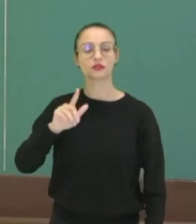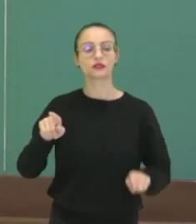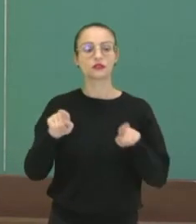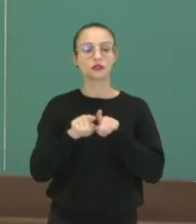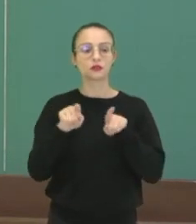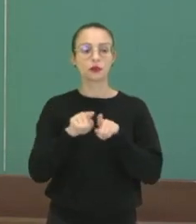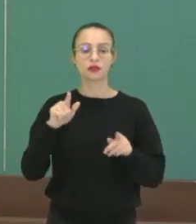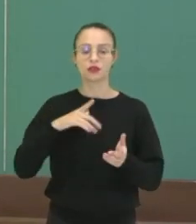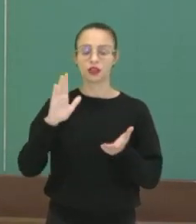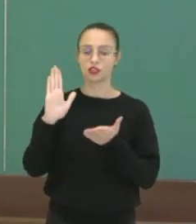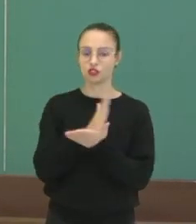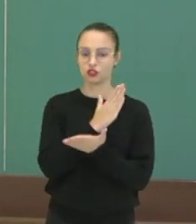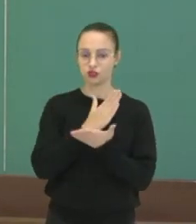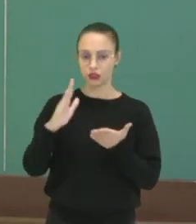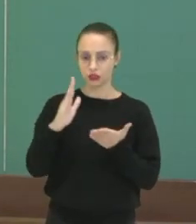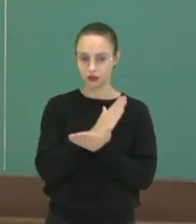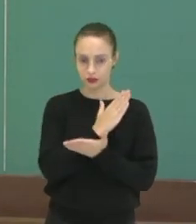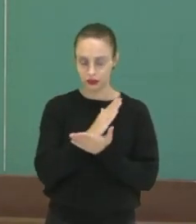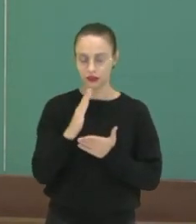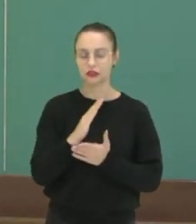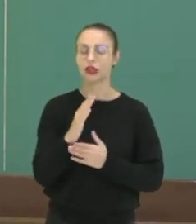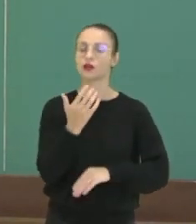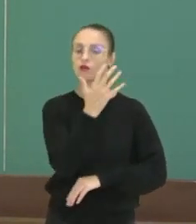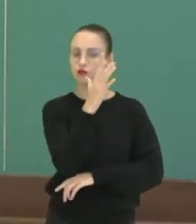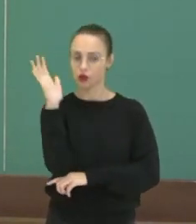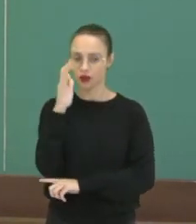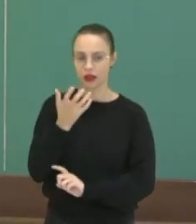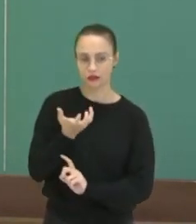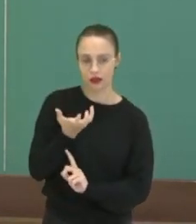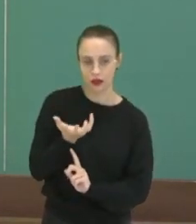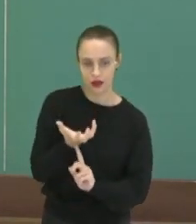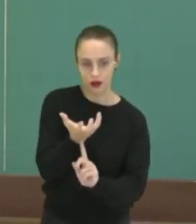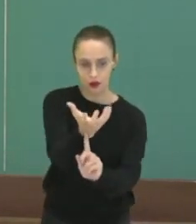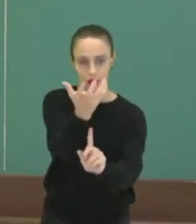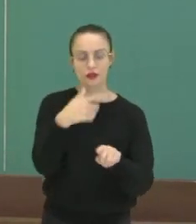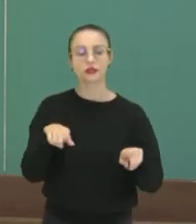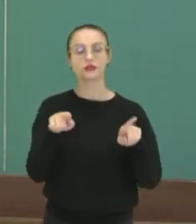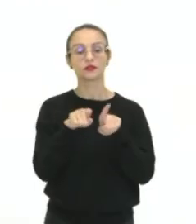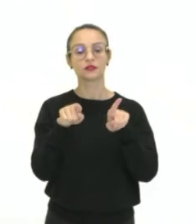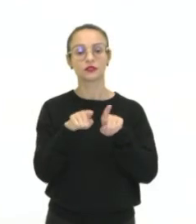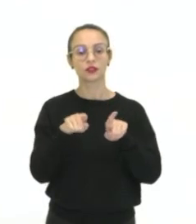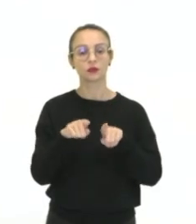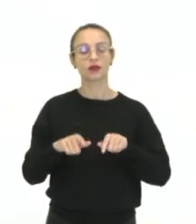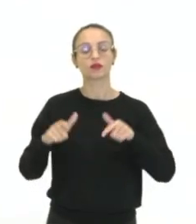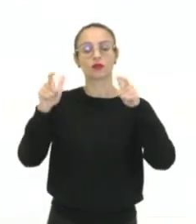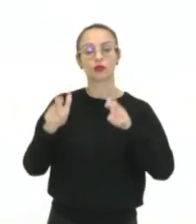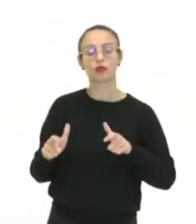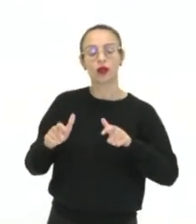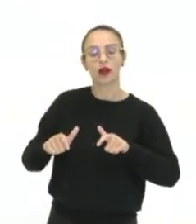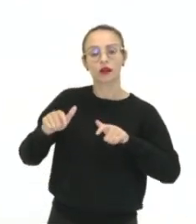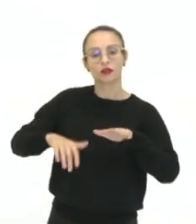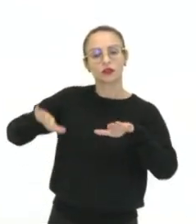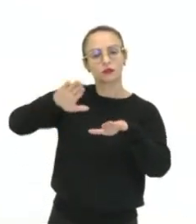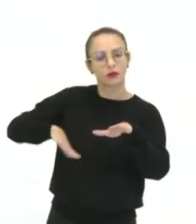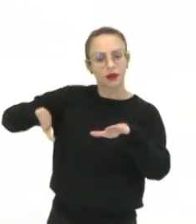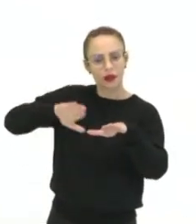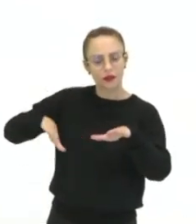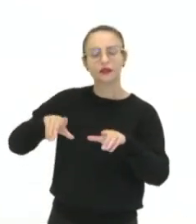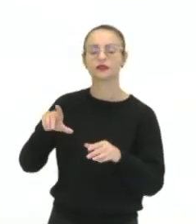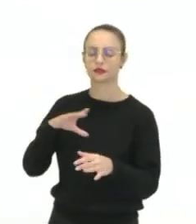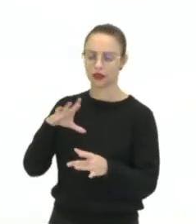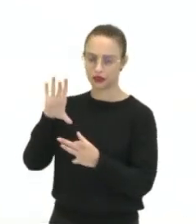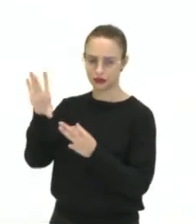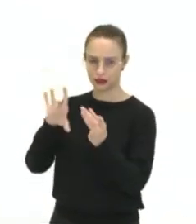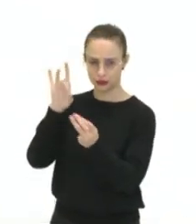essa divisão da mata de araucária, e nós temos aqui as regiões litorâneas, que também tem uma vegetação